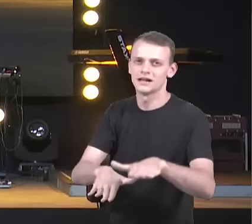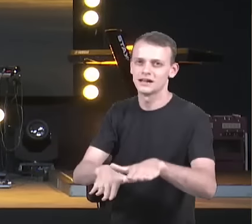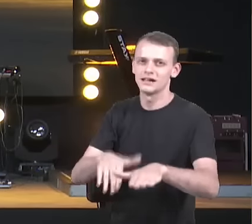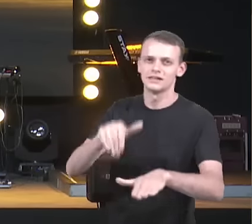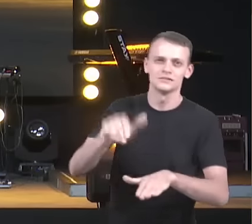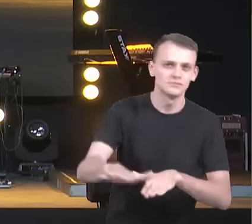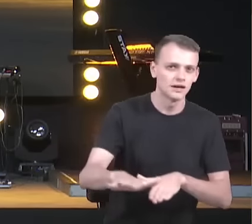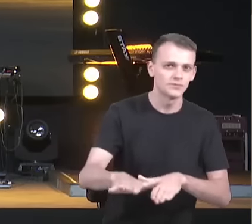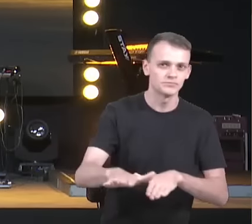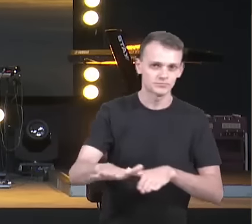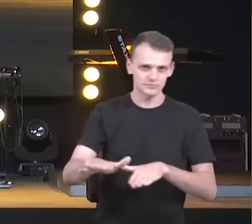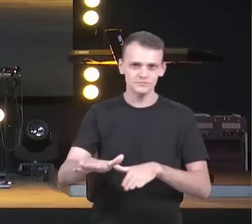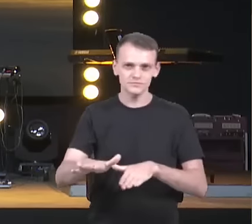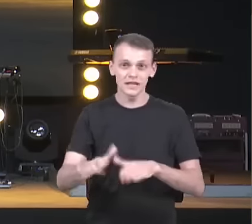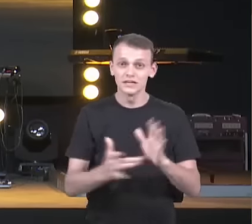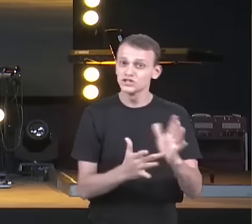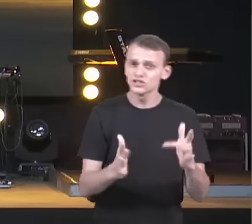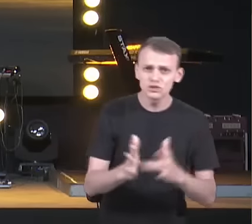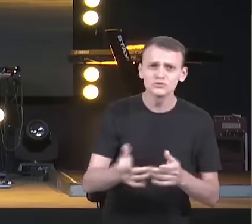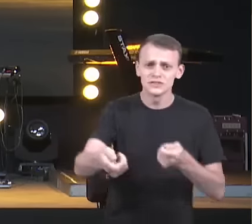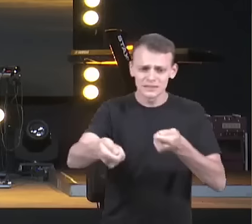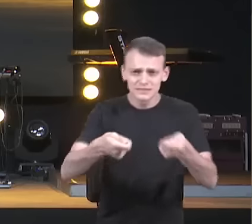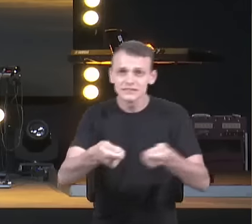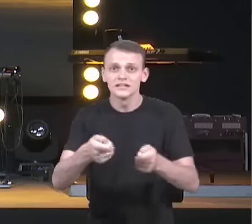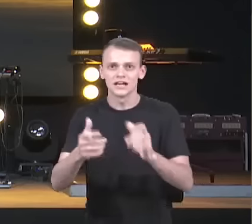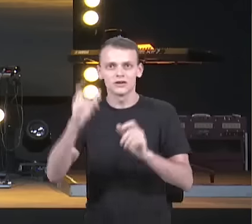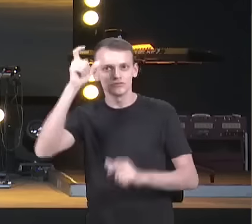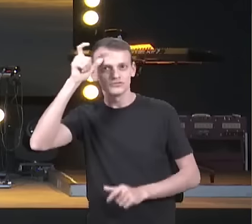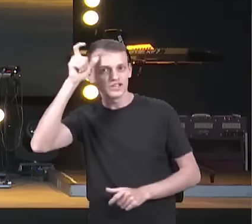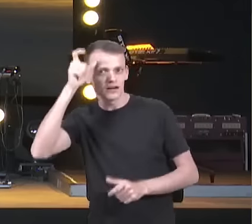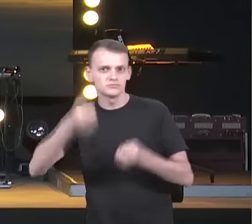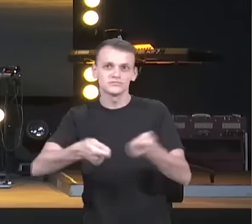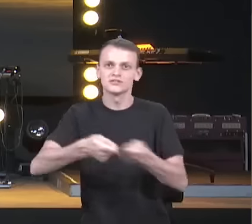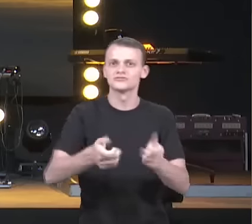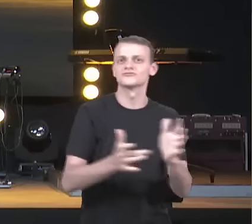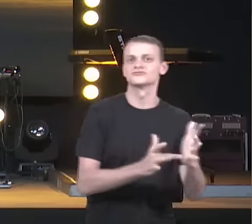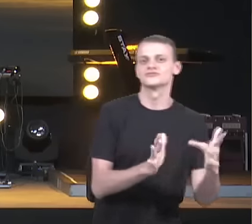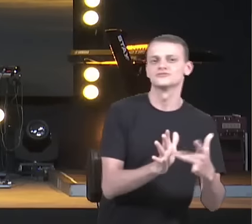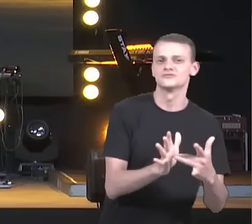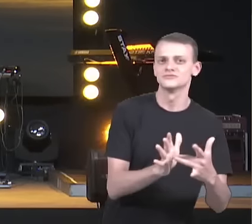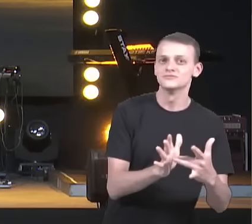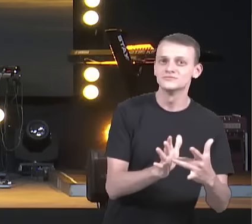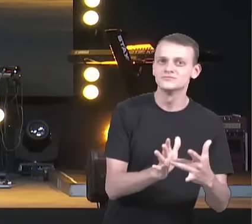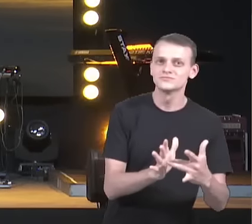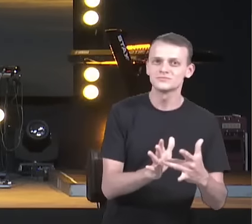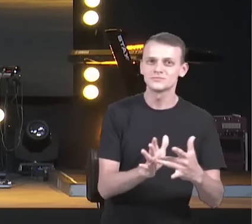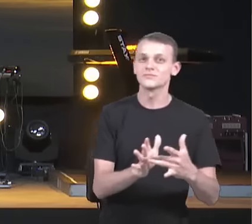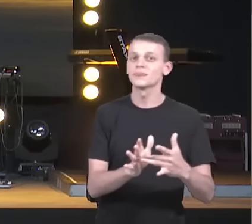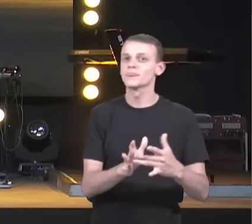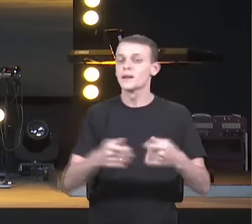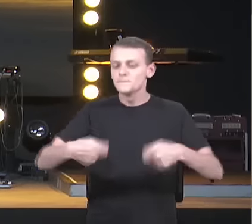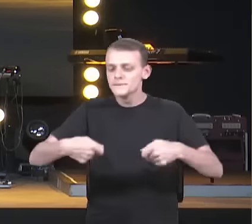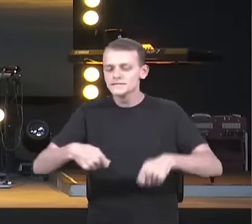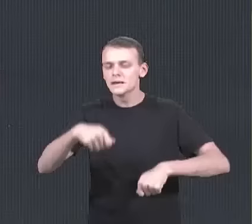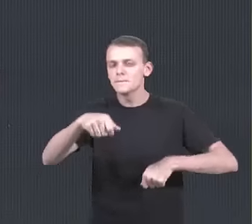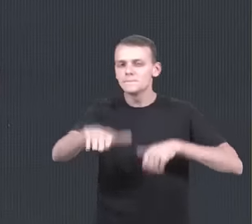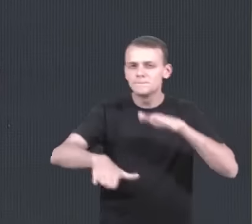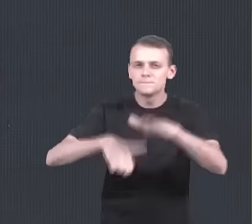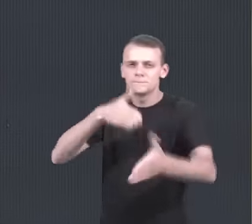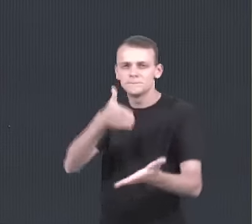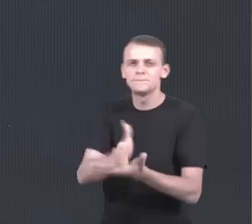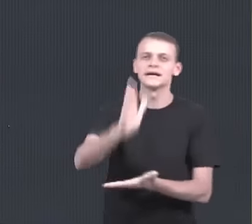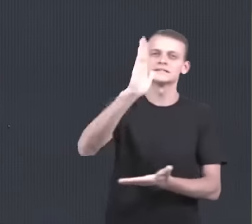fosse tentado. O Espírito Santo levou Jesus para o deserto para ser atestado. Ele deveria passar pela tentação,